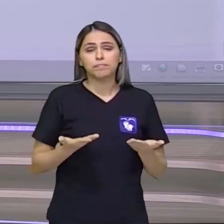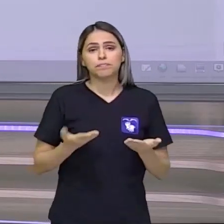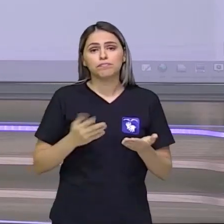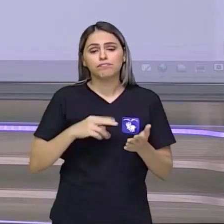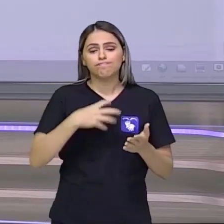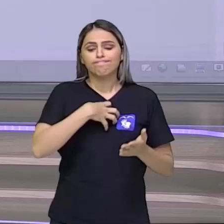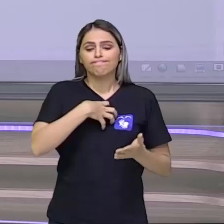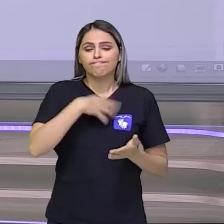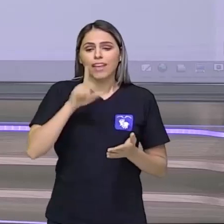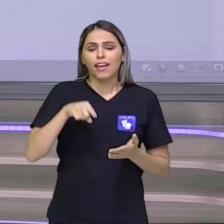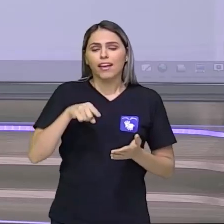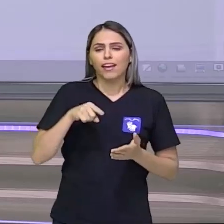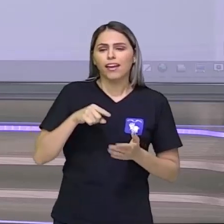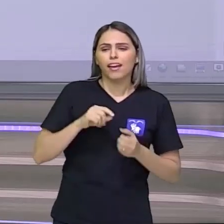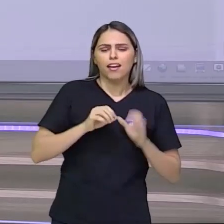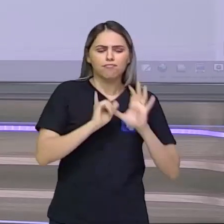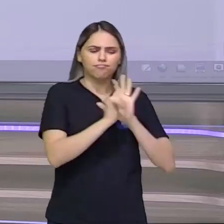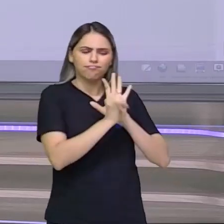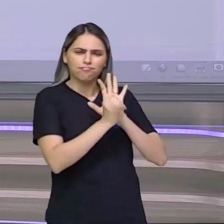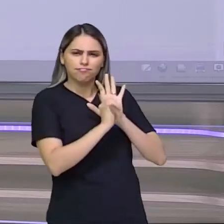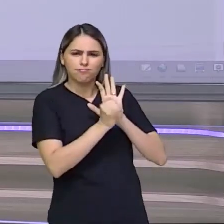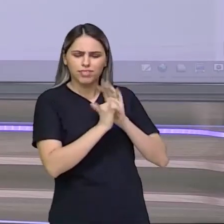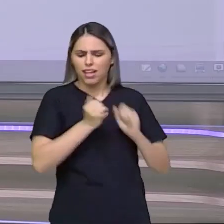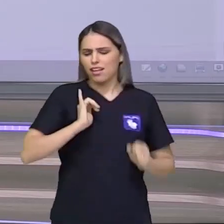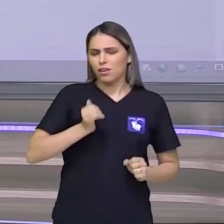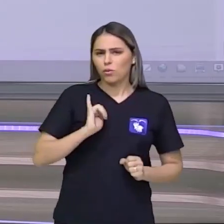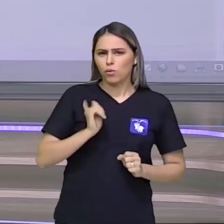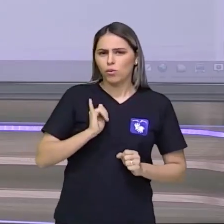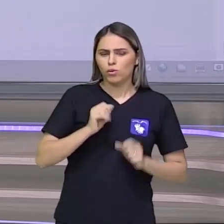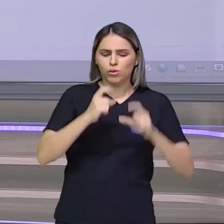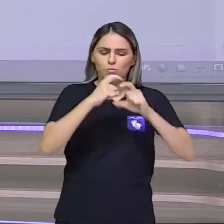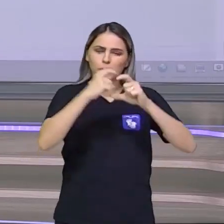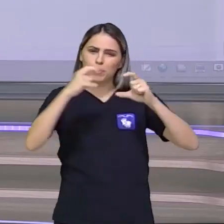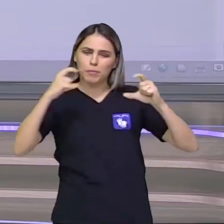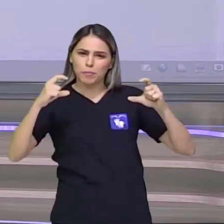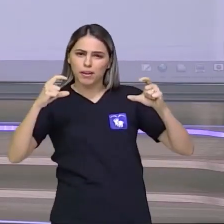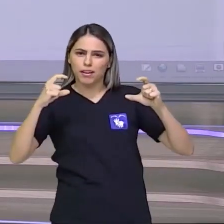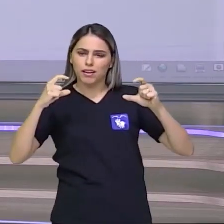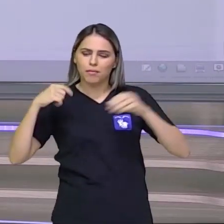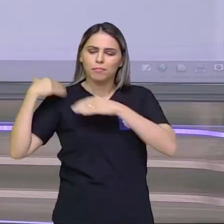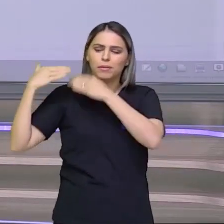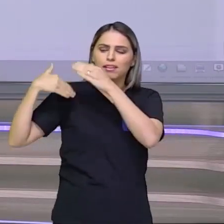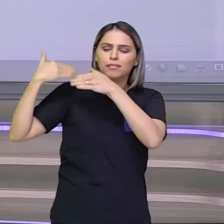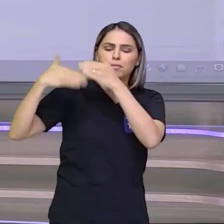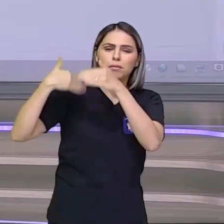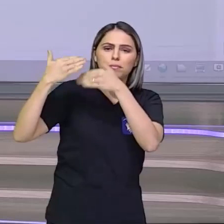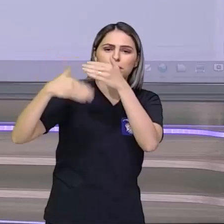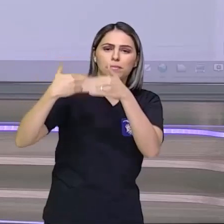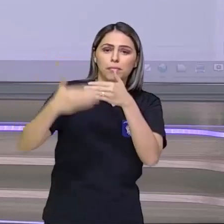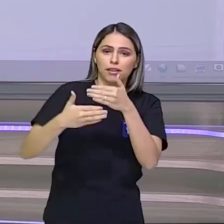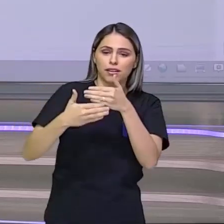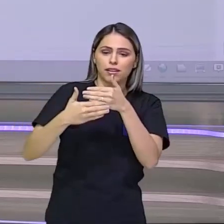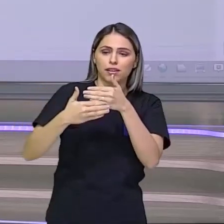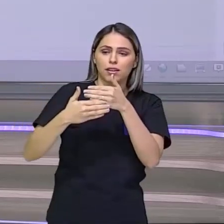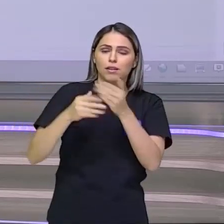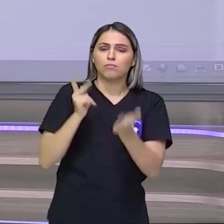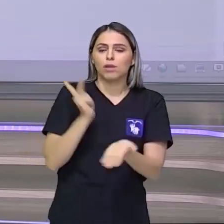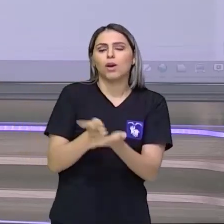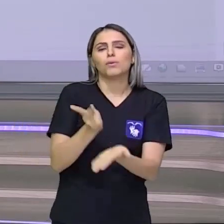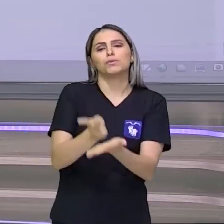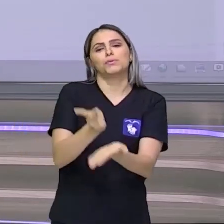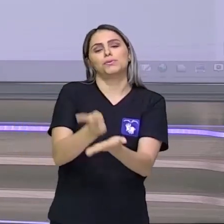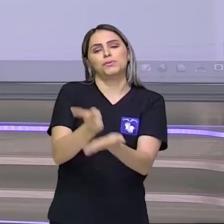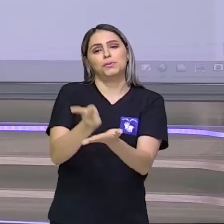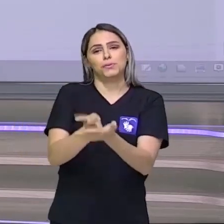os contos, as fábulas, as tirinhas, elas são passadas de geração em geração para que elas nunca